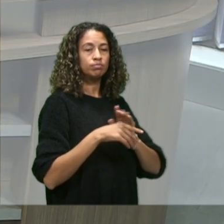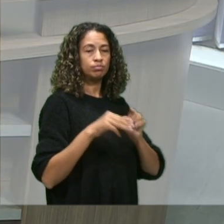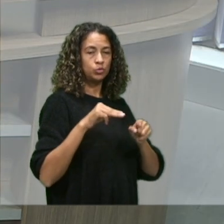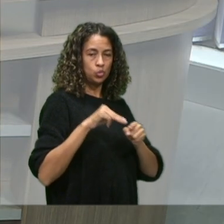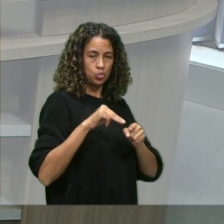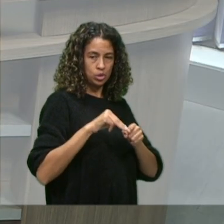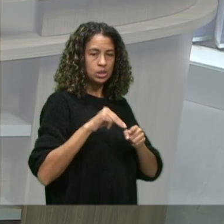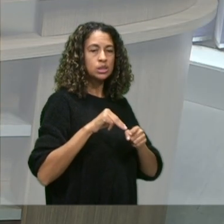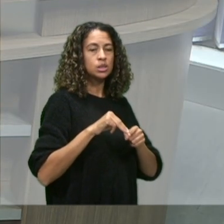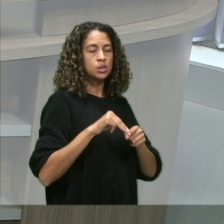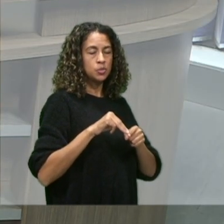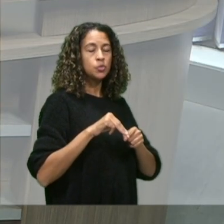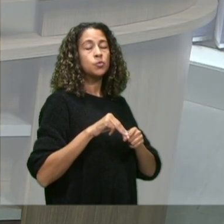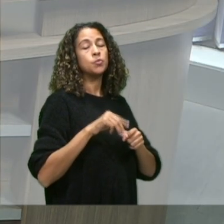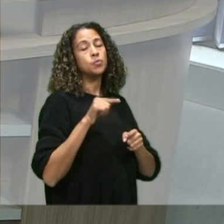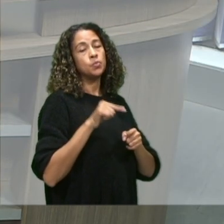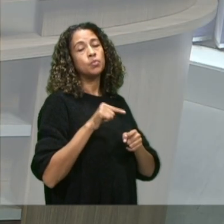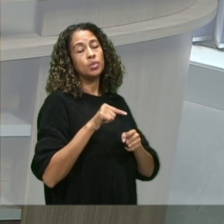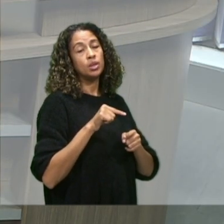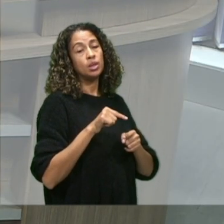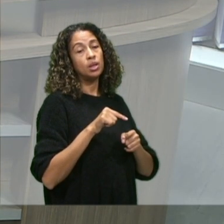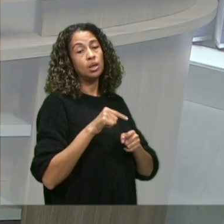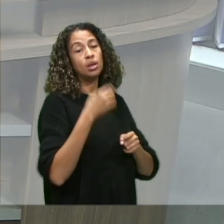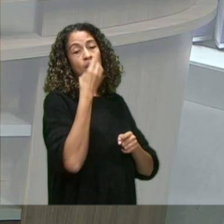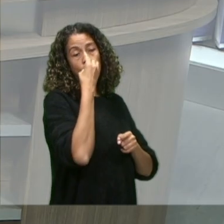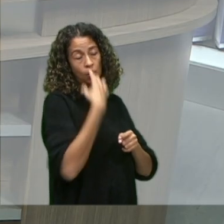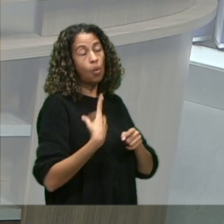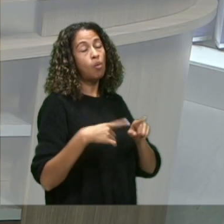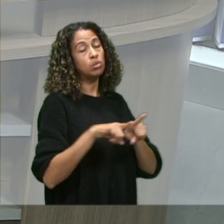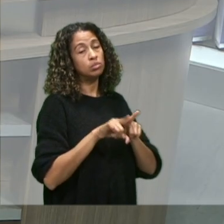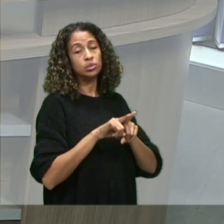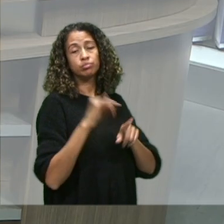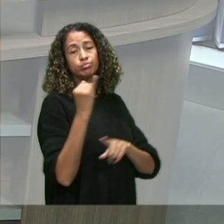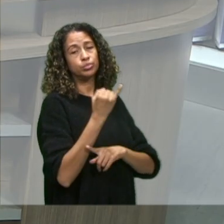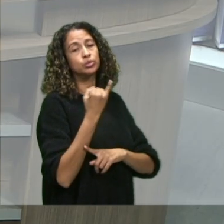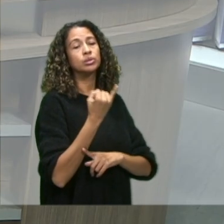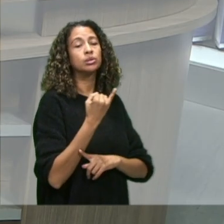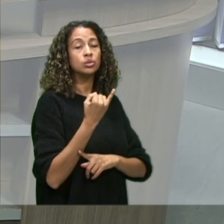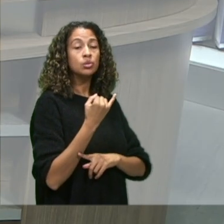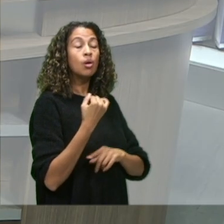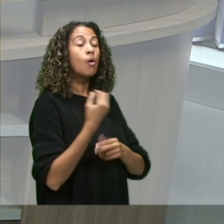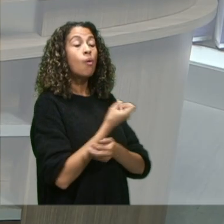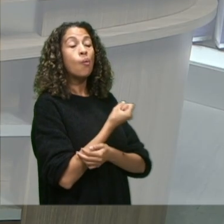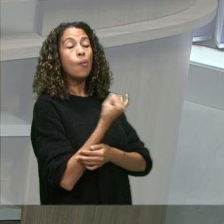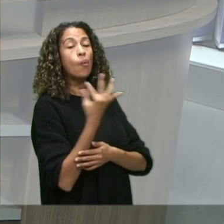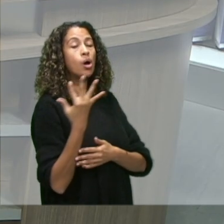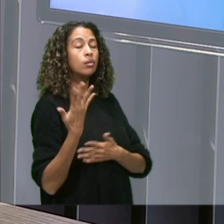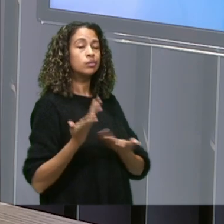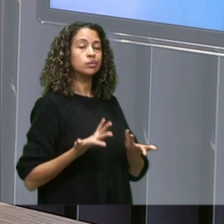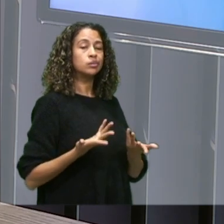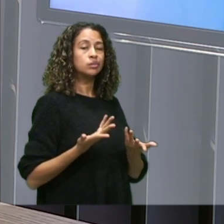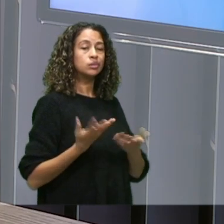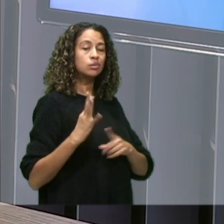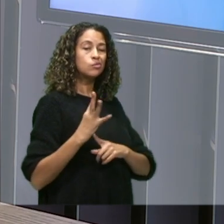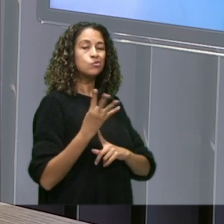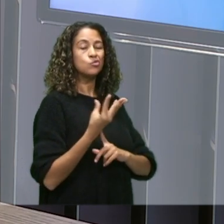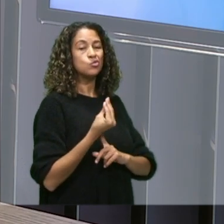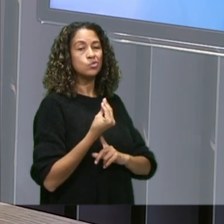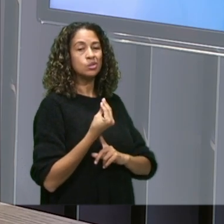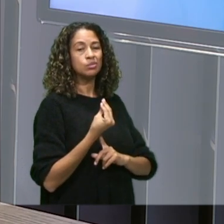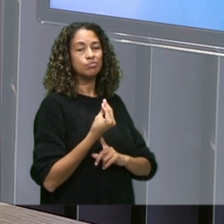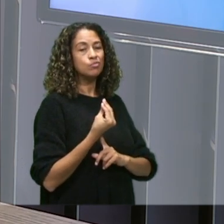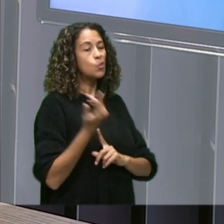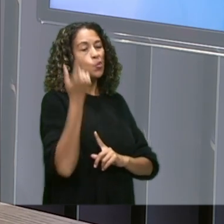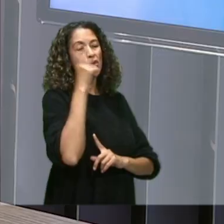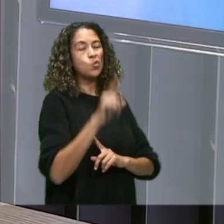do município, também é essencial, né? Porque sem isso, olha quantos artistas não teriam